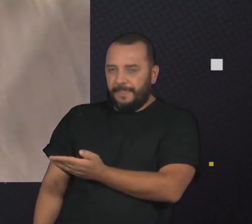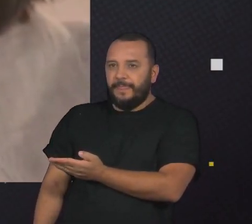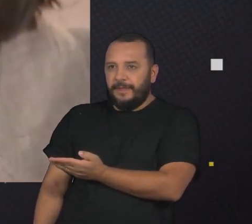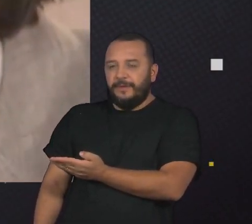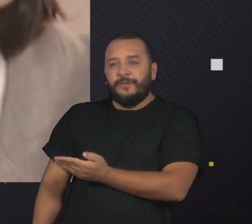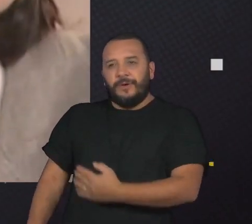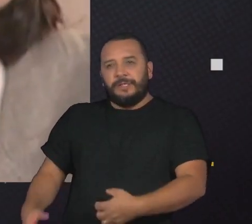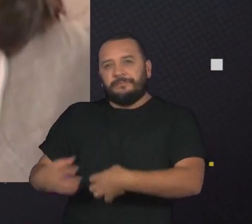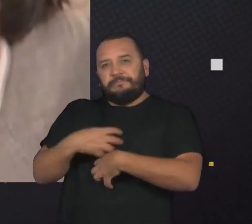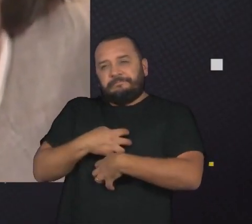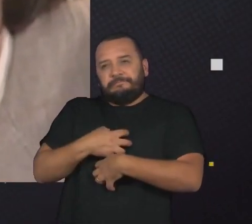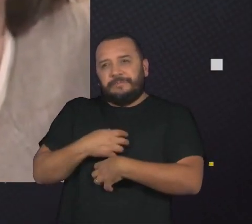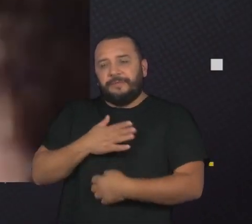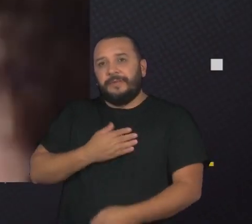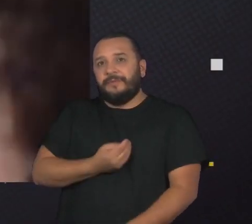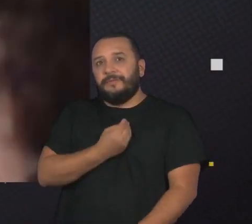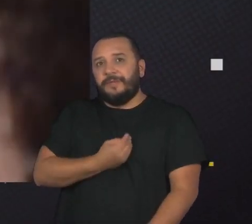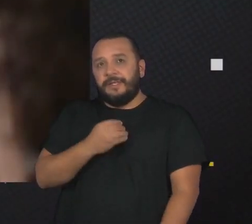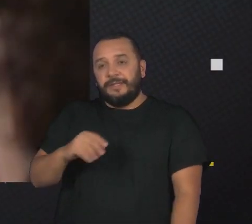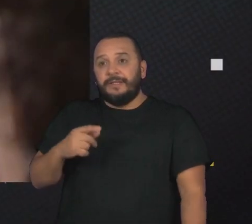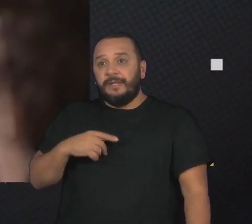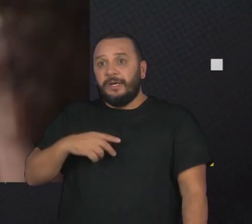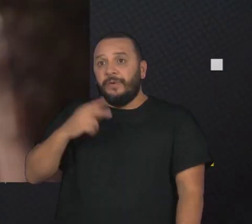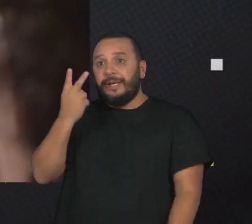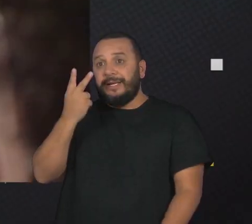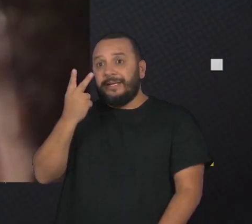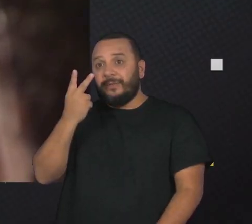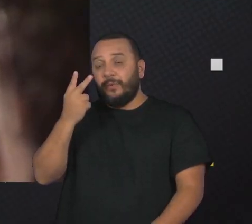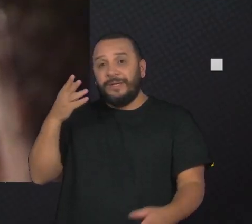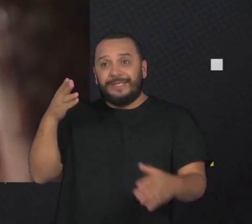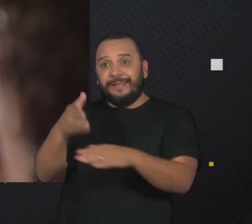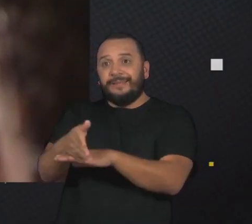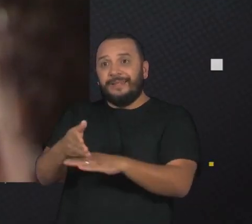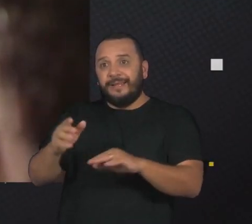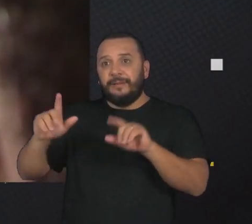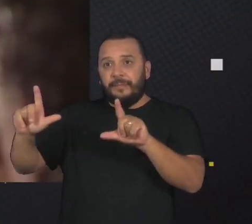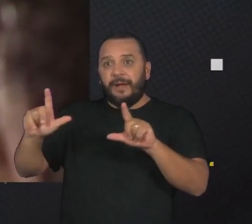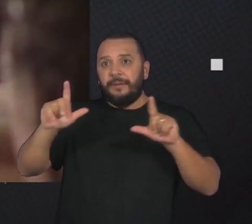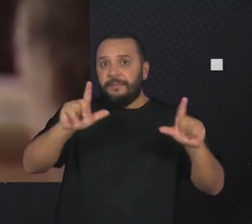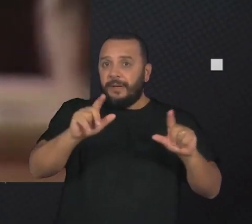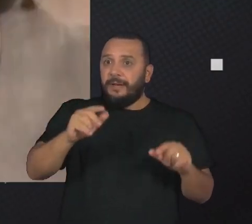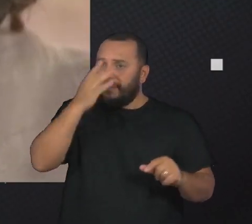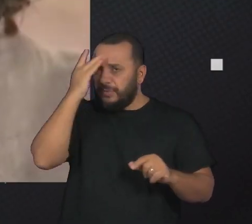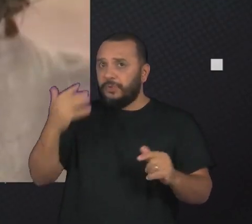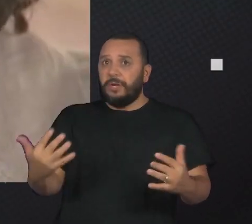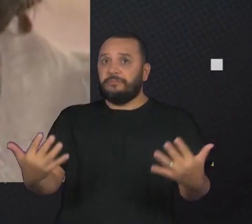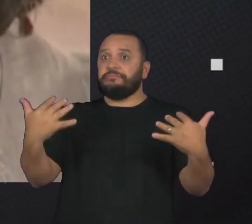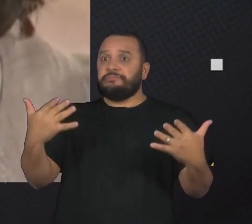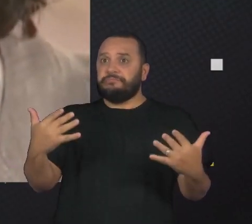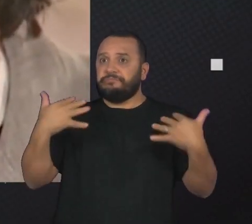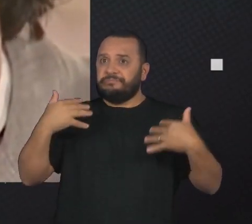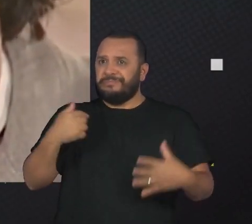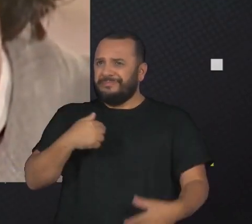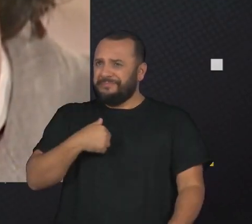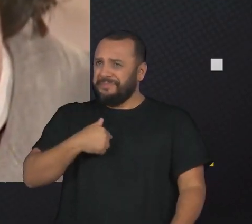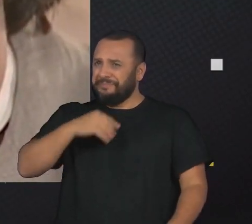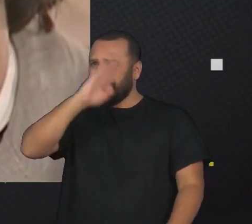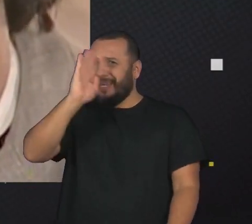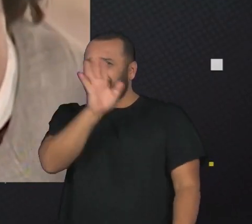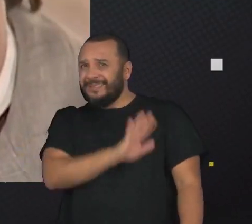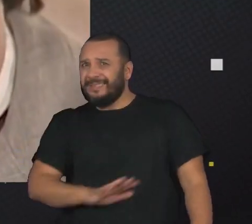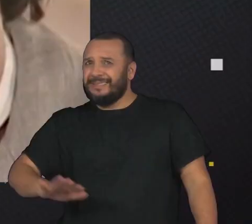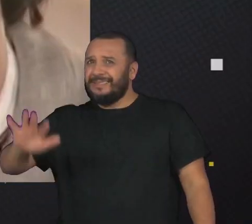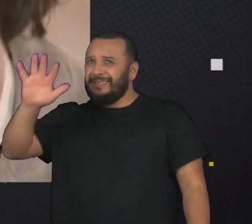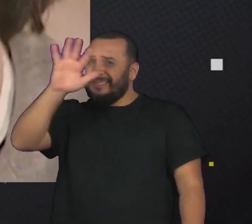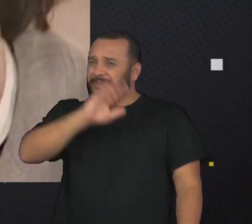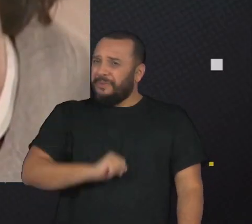na minha vida. Foram apenas 2 episódios que eu entrei e imediatamente eu ganhei reconhecimento nacional, assim,